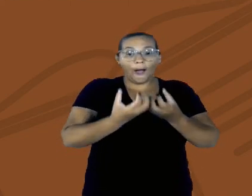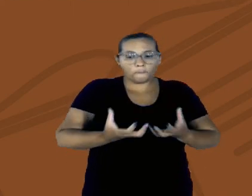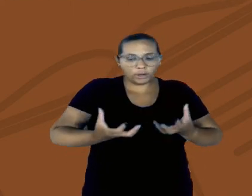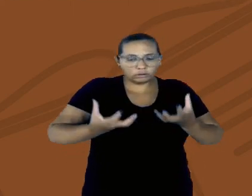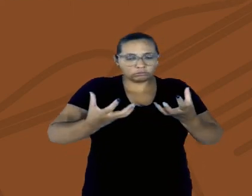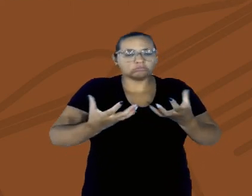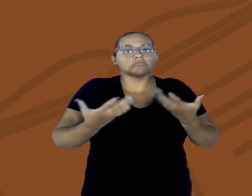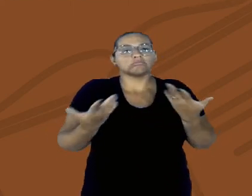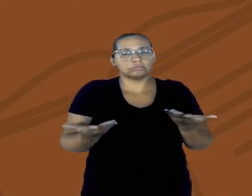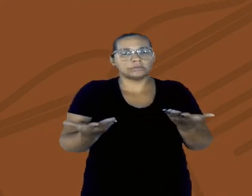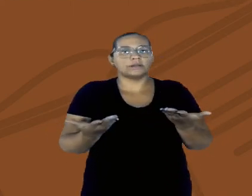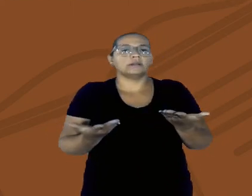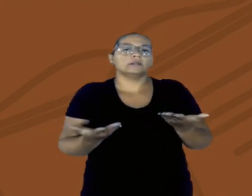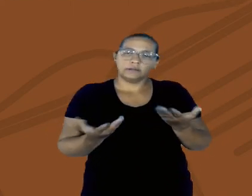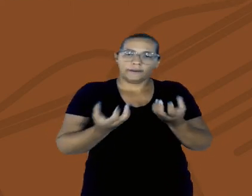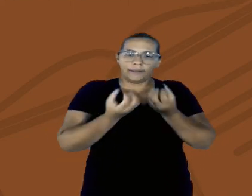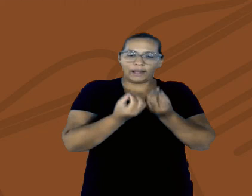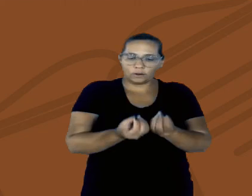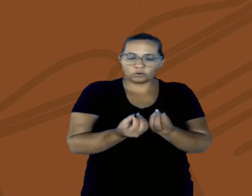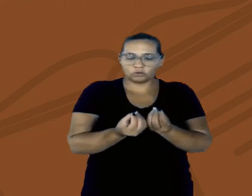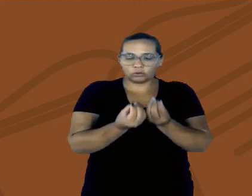um aumento do tamanho dos testículos.